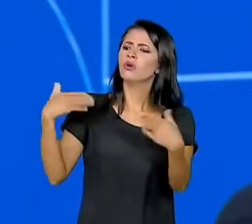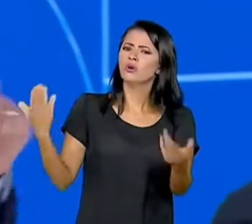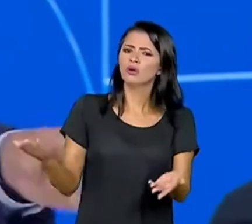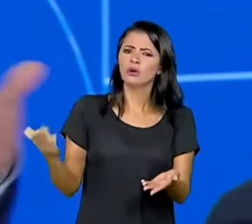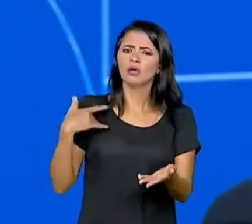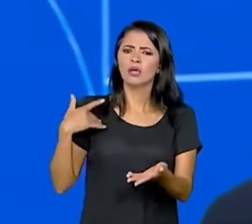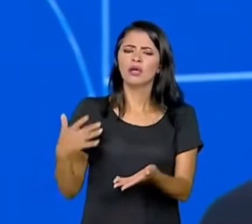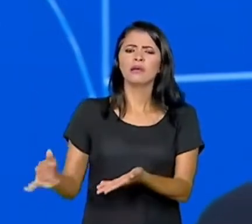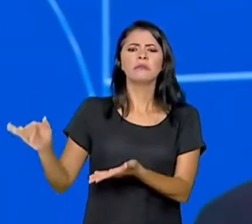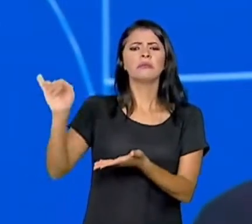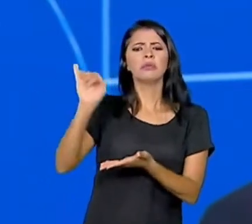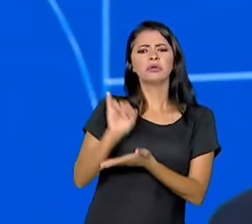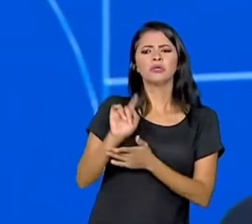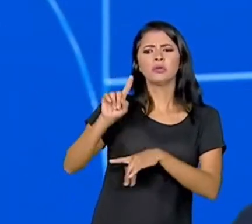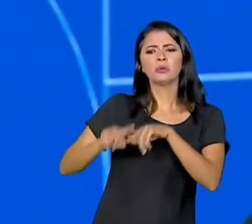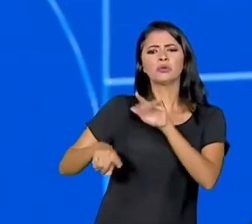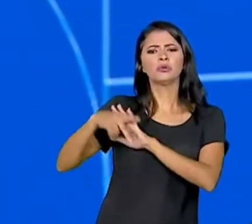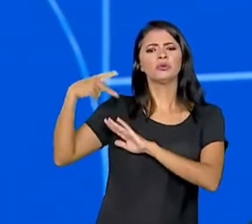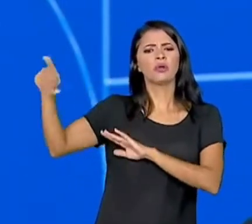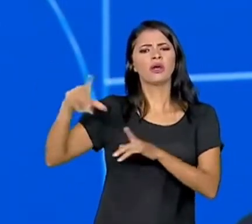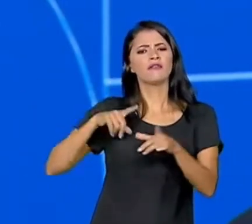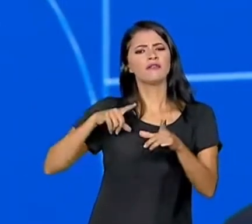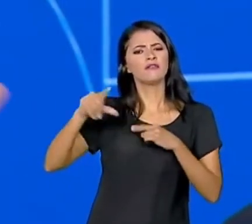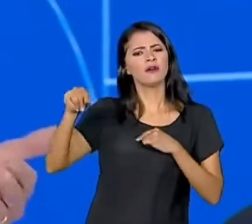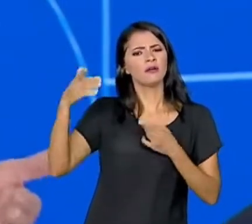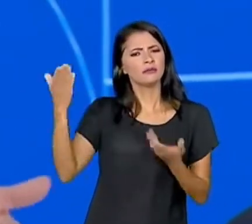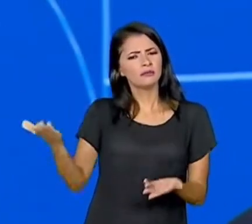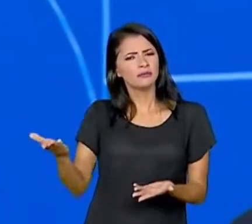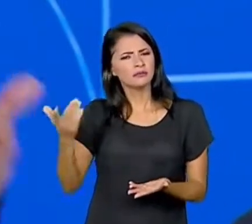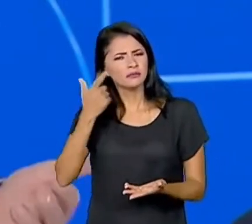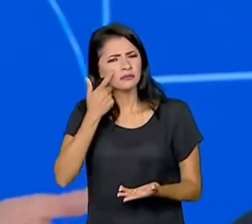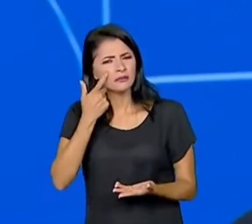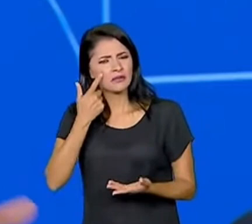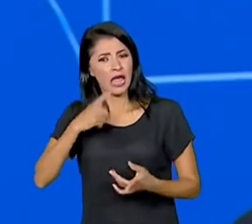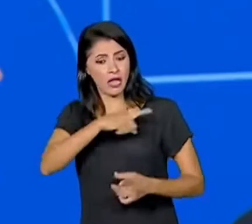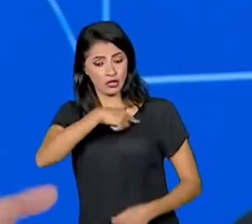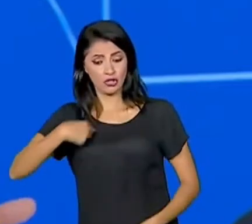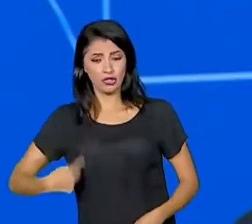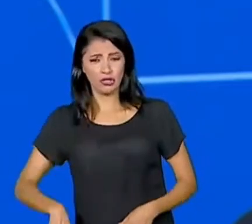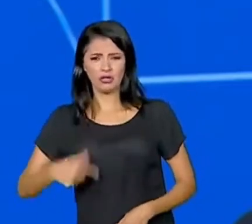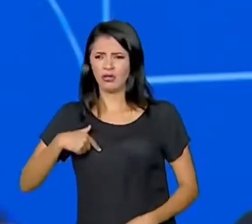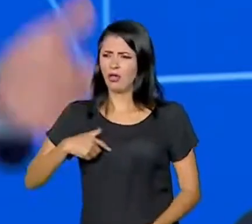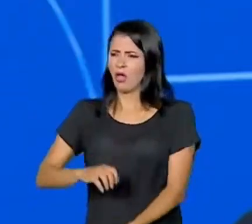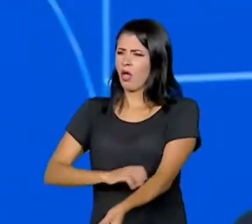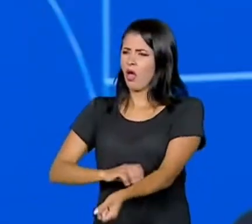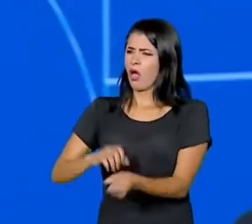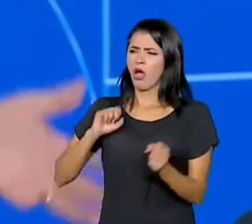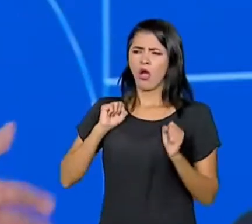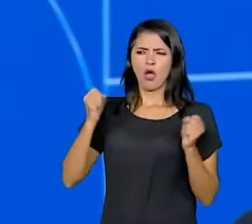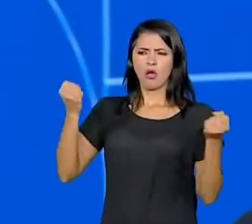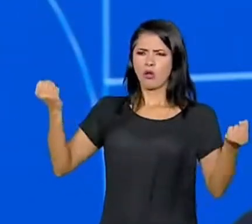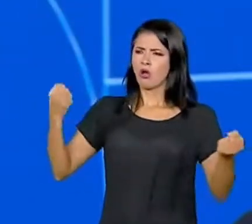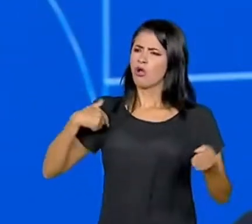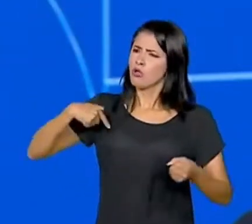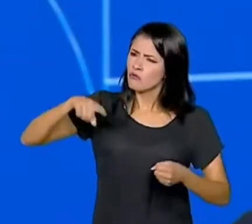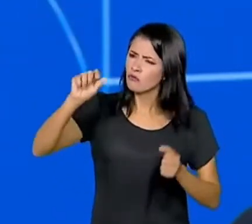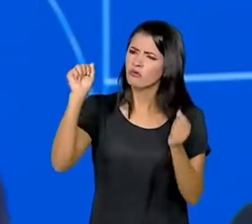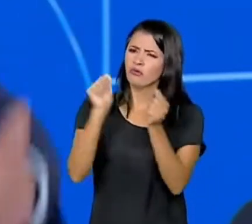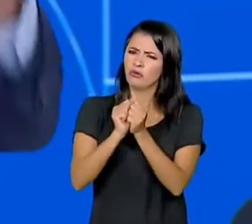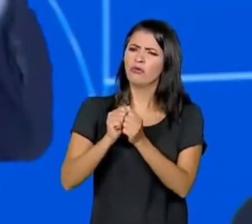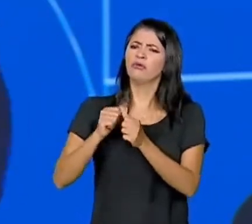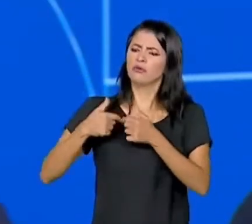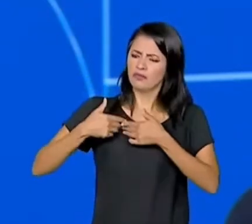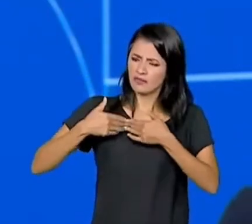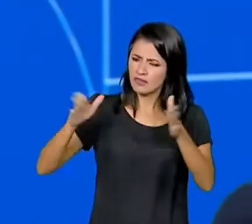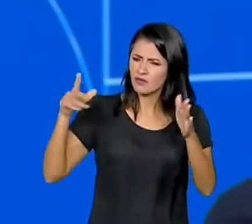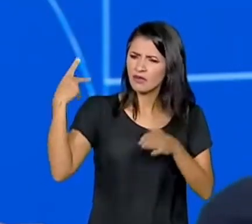o produto que ele ia fabricar da China. E eu fiquei muito nervoso, muito irritado. Eu falei, pô, nós fomos lá inaugurar a tua fábrica,